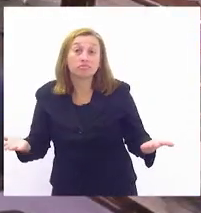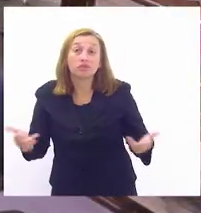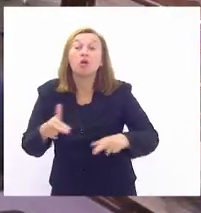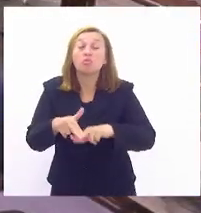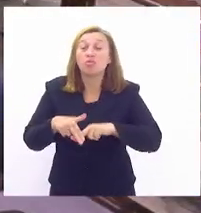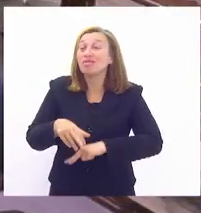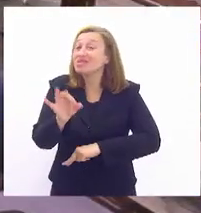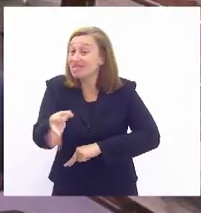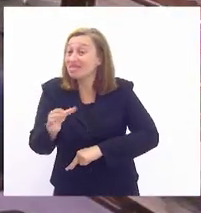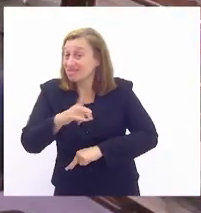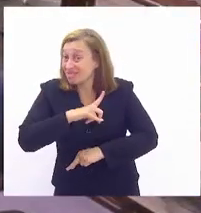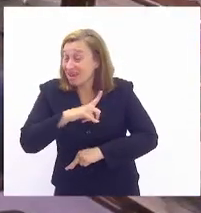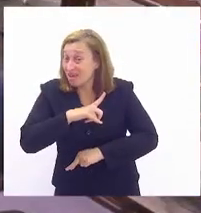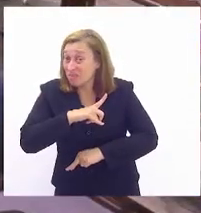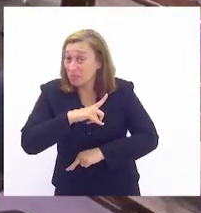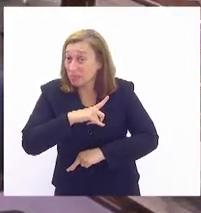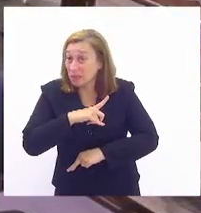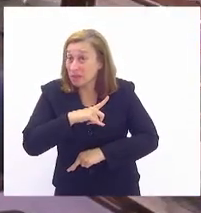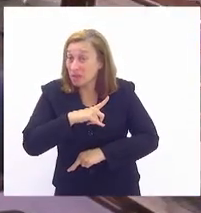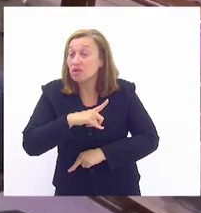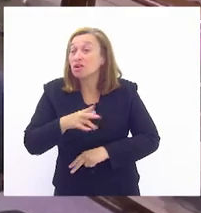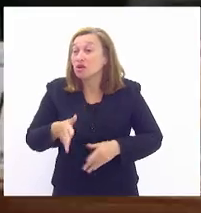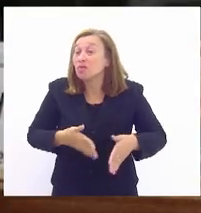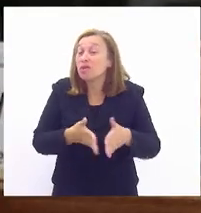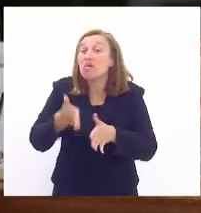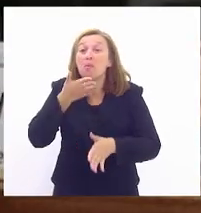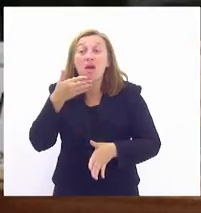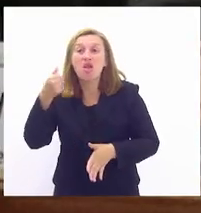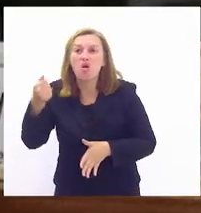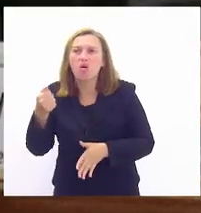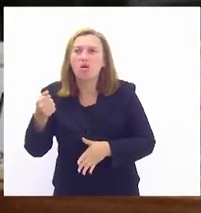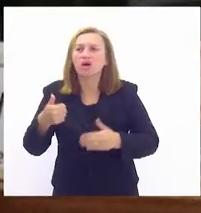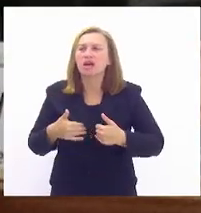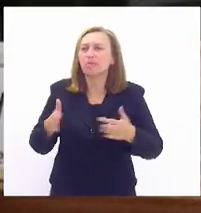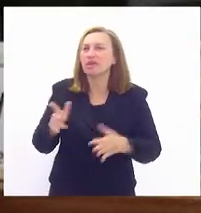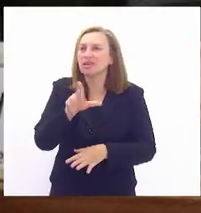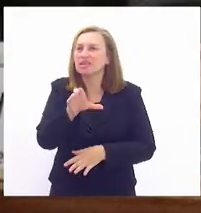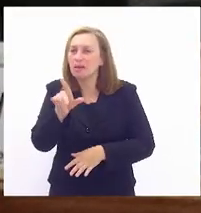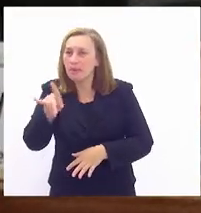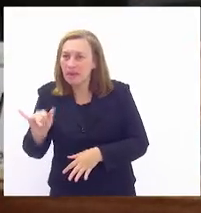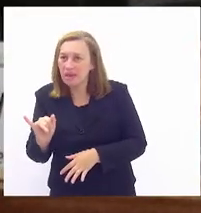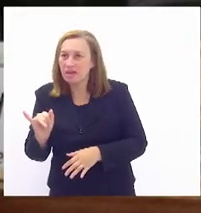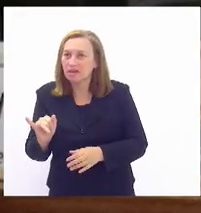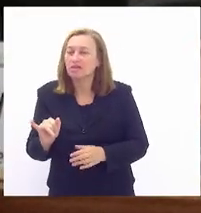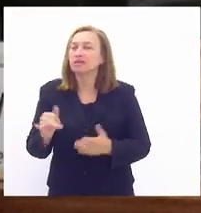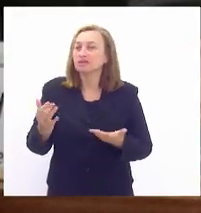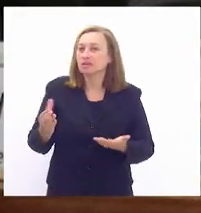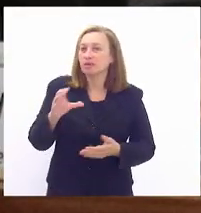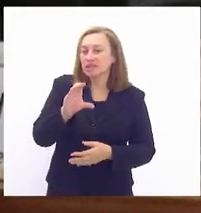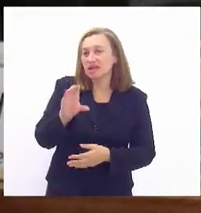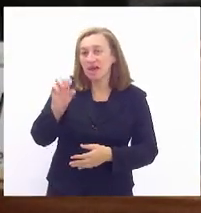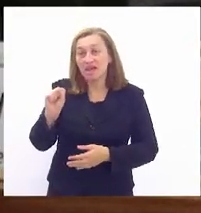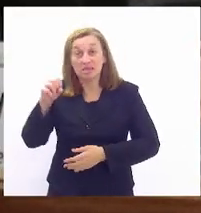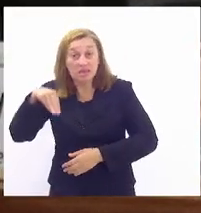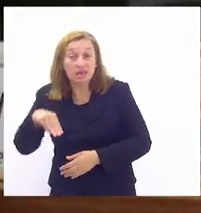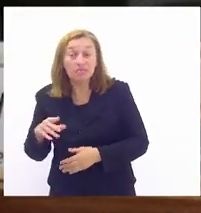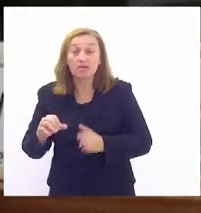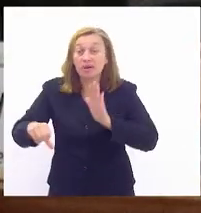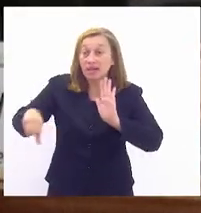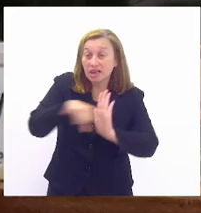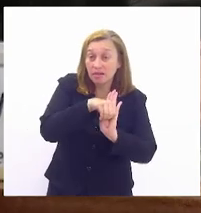tenho certeza que o caminho é a gente abrir uma CPI sobre a CSN para